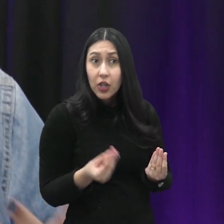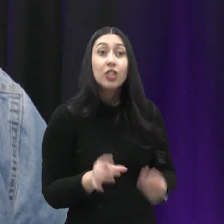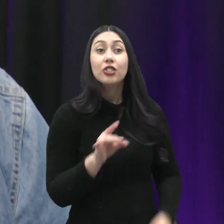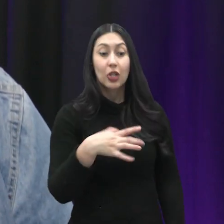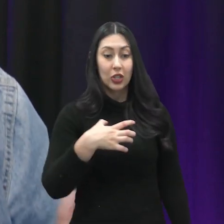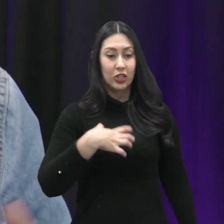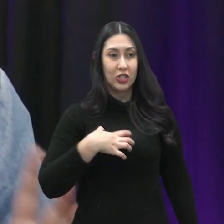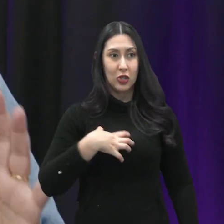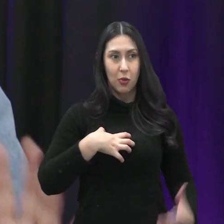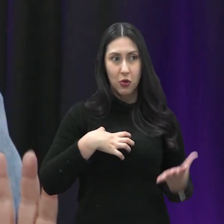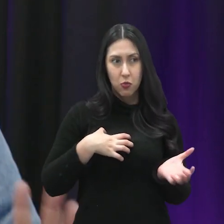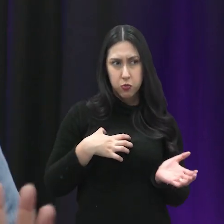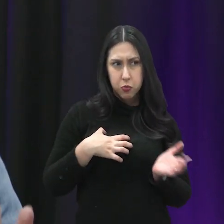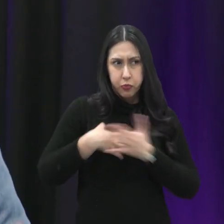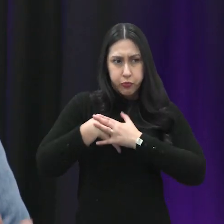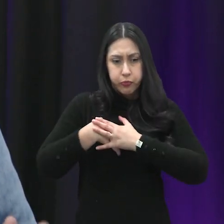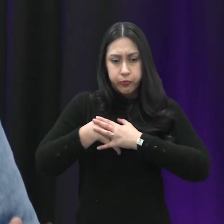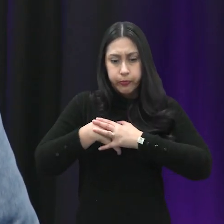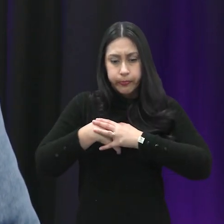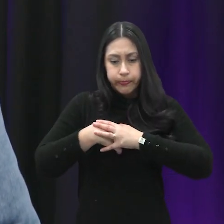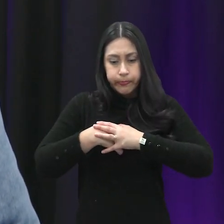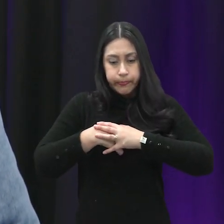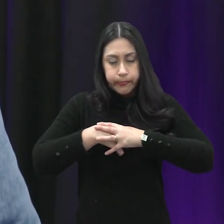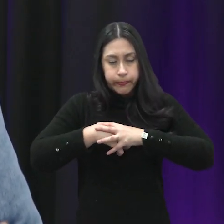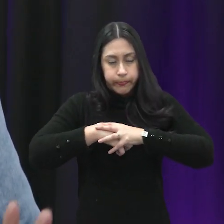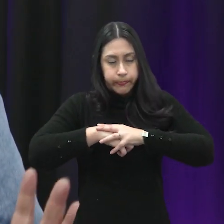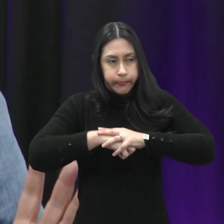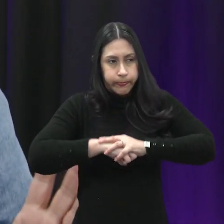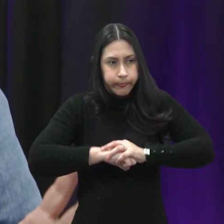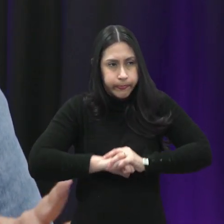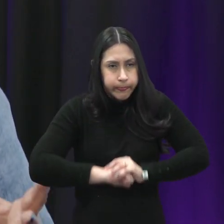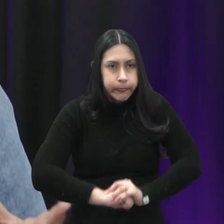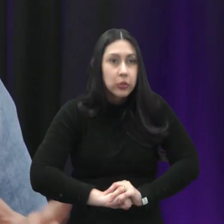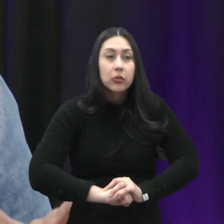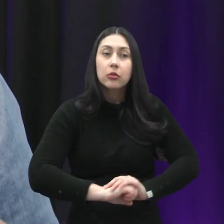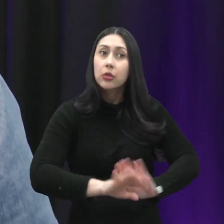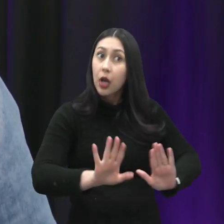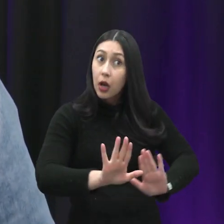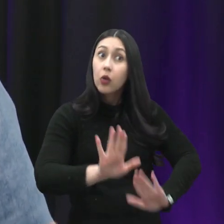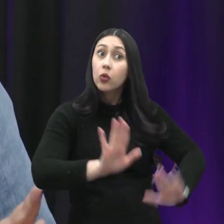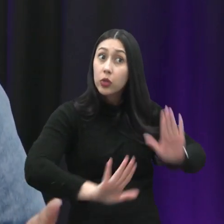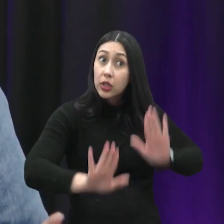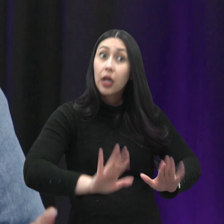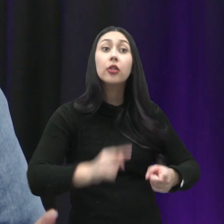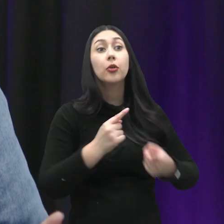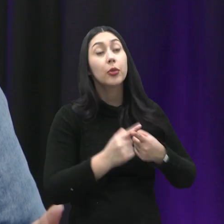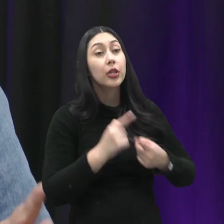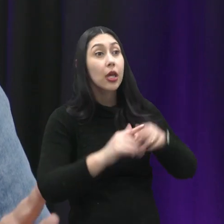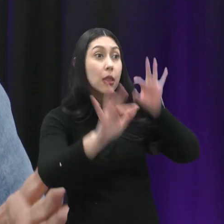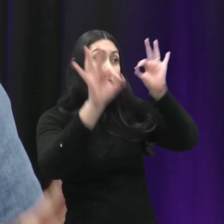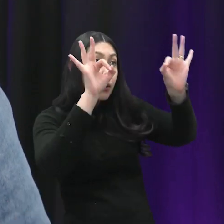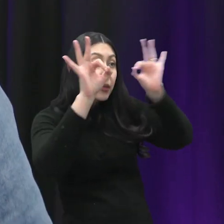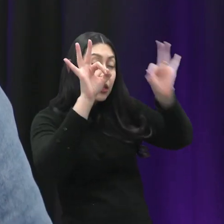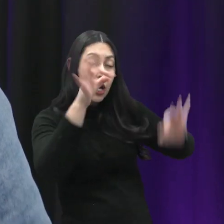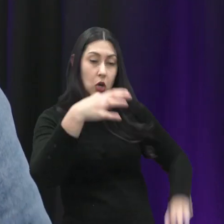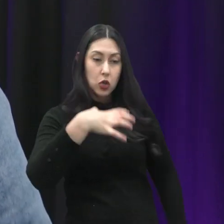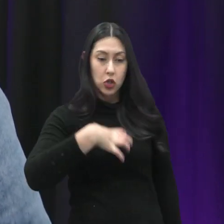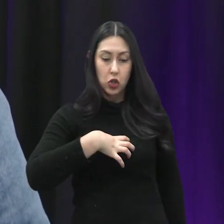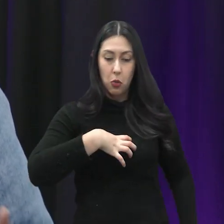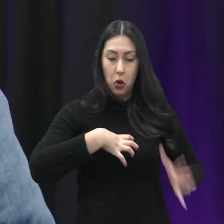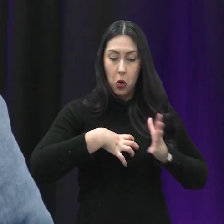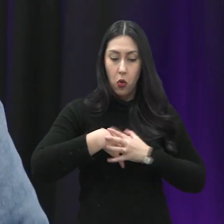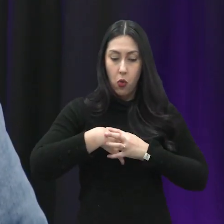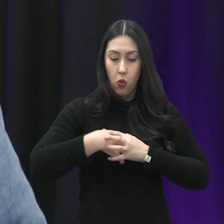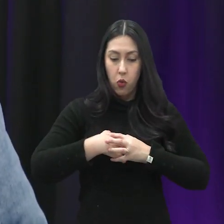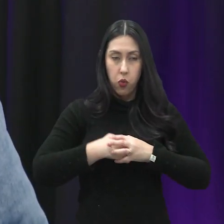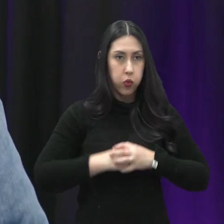reprimir o sintoma. Eu acho que isso que a gente tem que tomar cuidado, porque dentro da psicanálise, o sintoma a gente não reprime, a